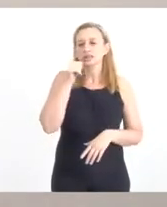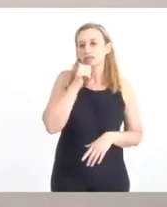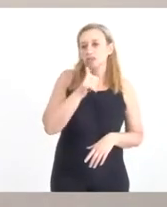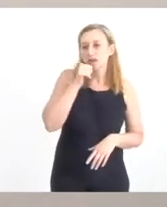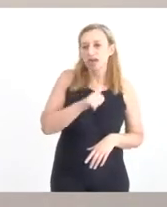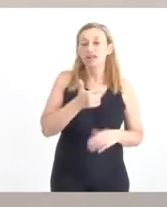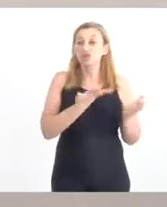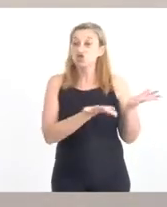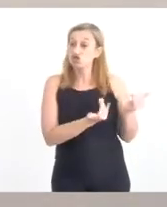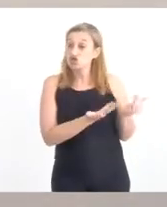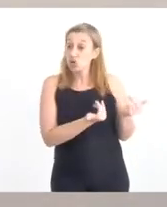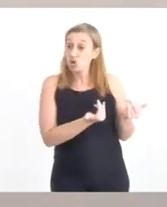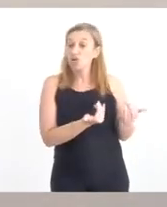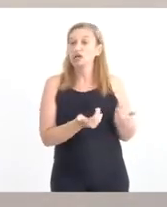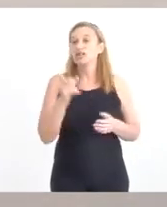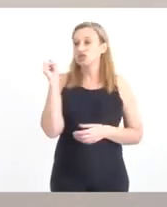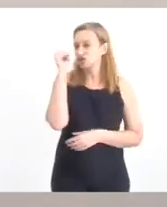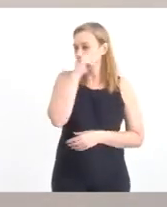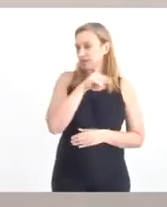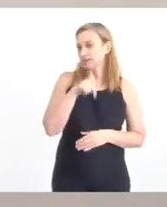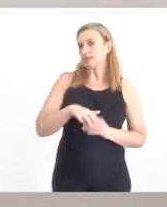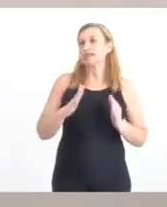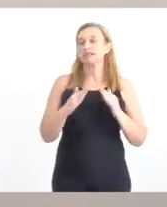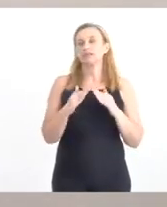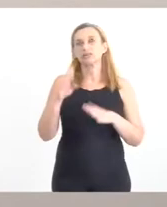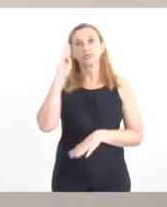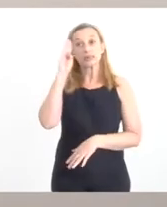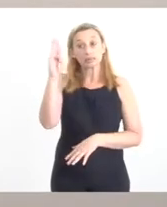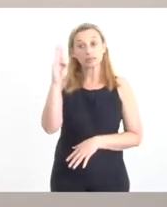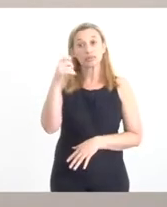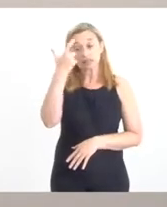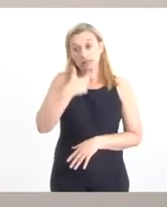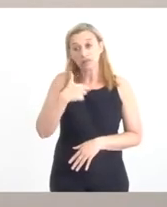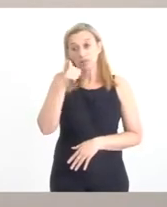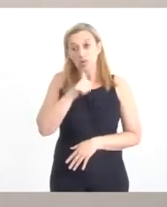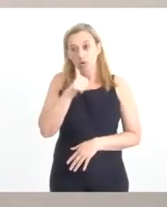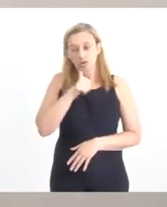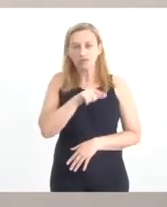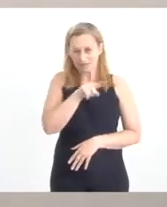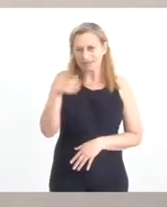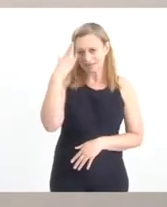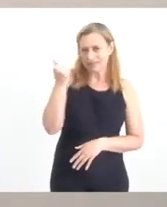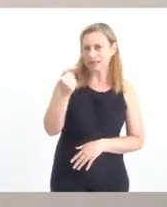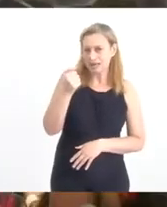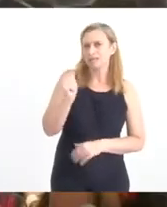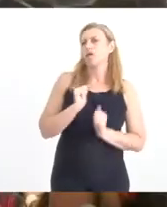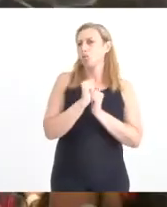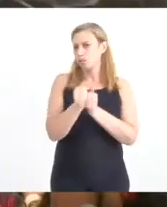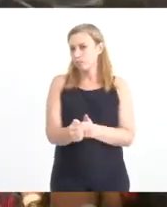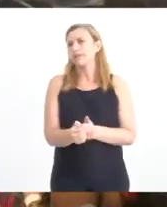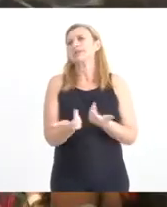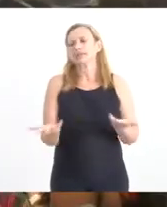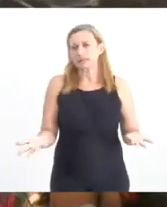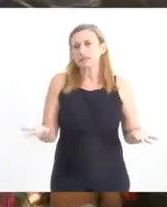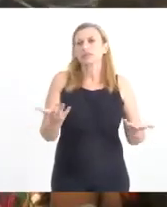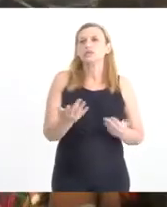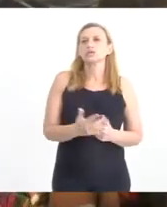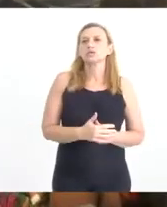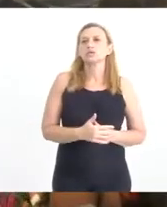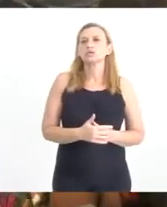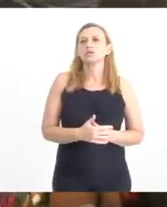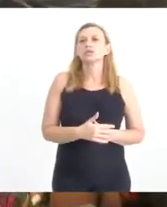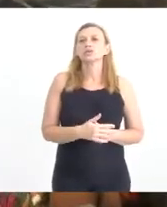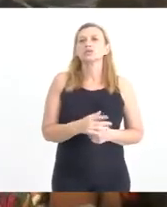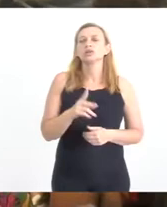juventude que é muito difícil aqui na casa principalmente sendo mulher vocês sabem disso vocês acompanham a gente